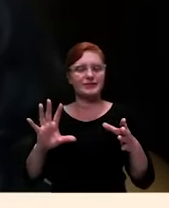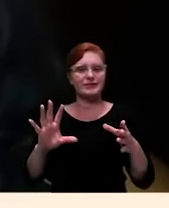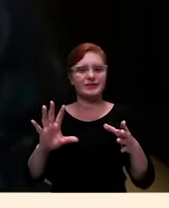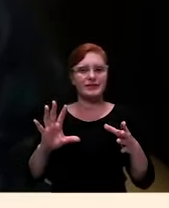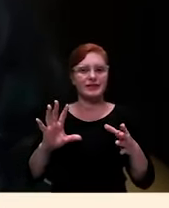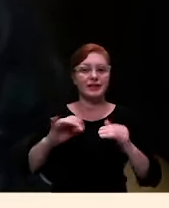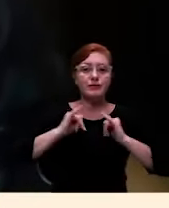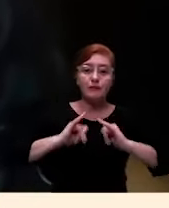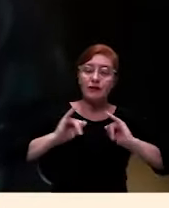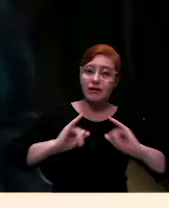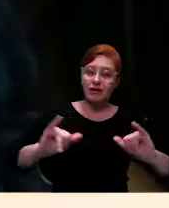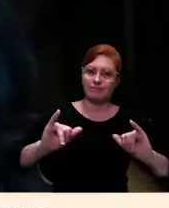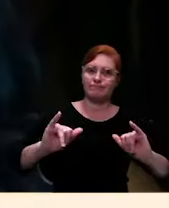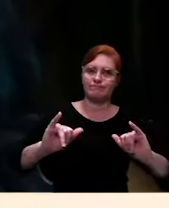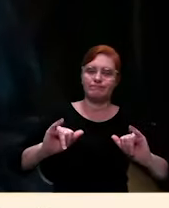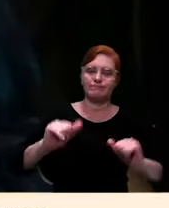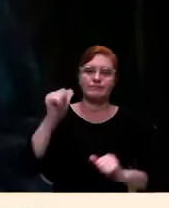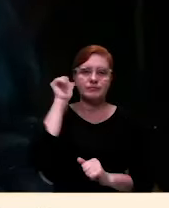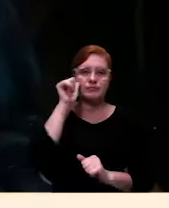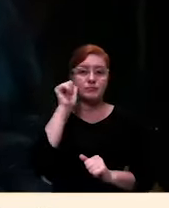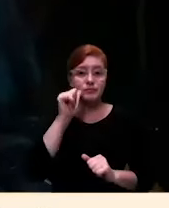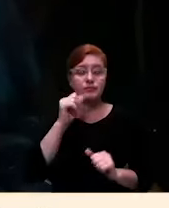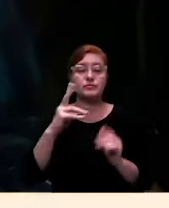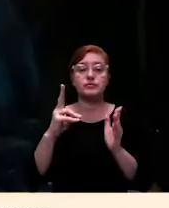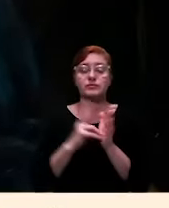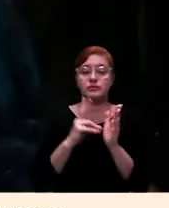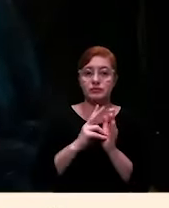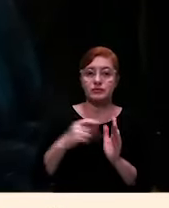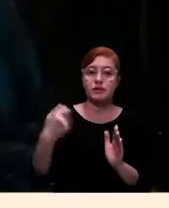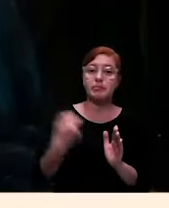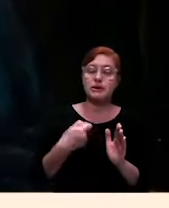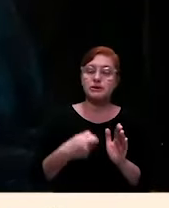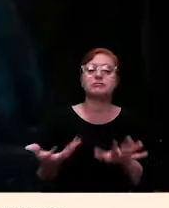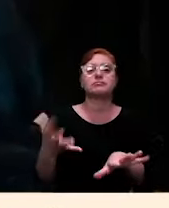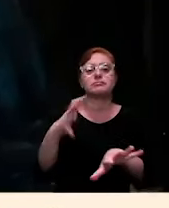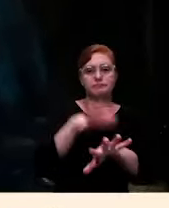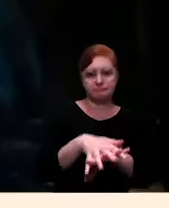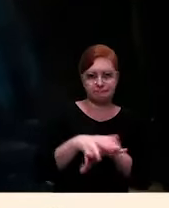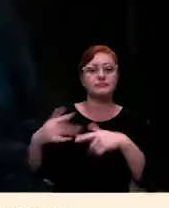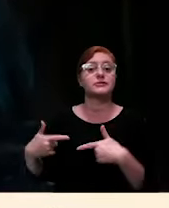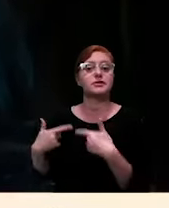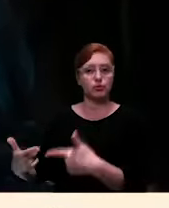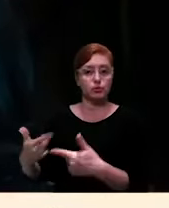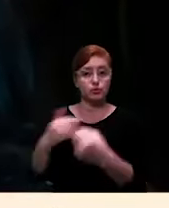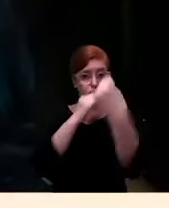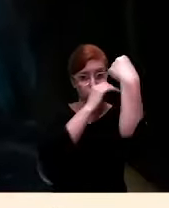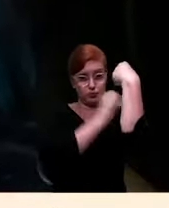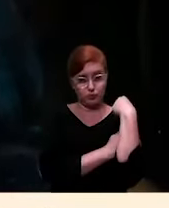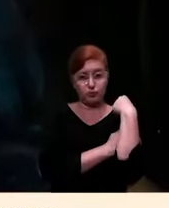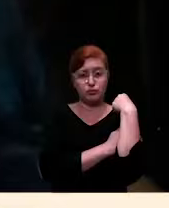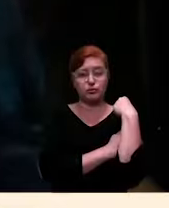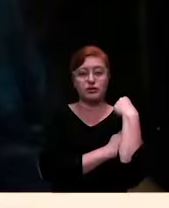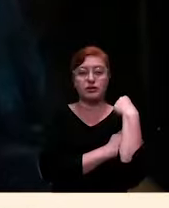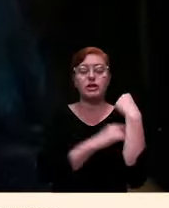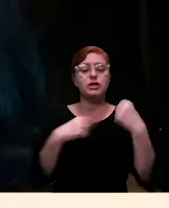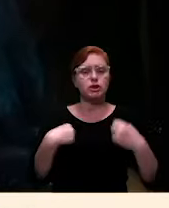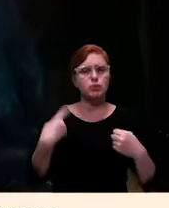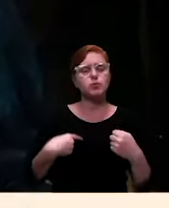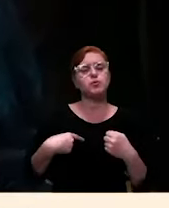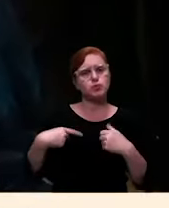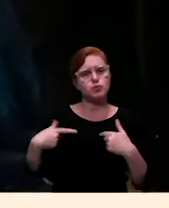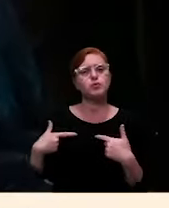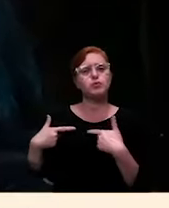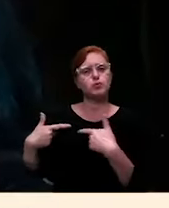de poder falar. Falta das mulheres indígenas que precisam integrar nas lutas feministas, geralmente